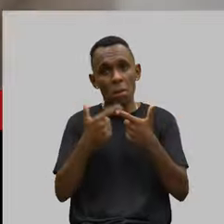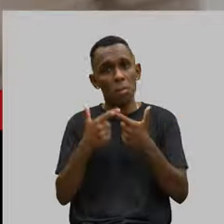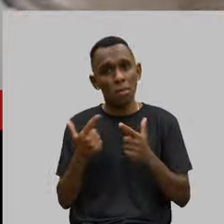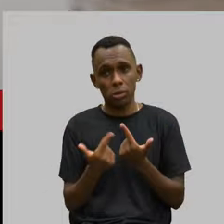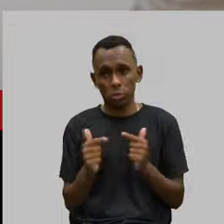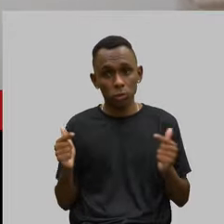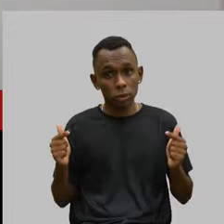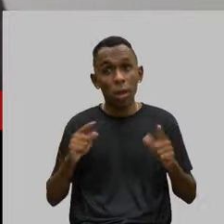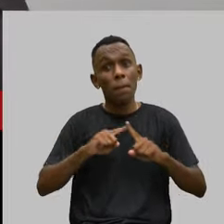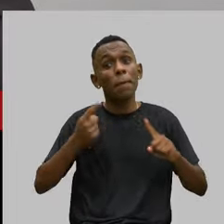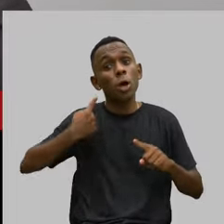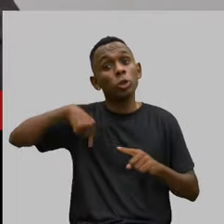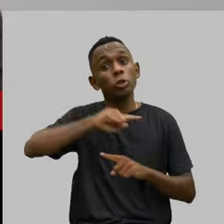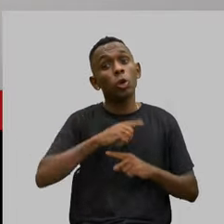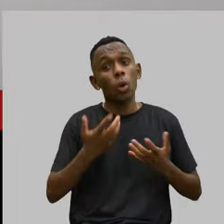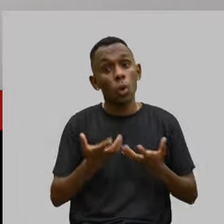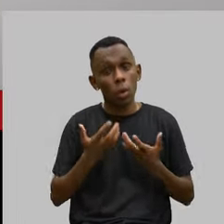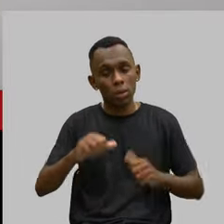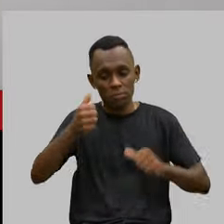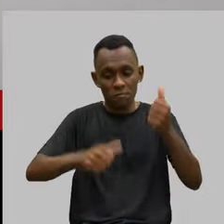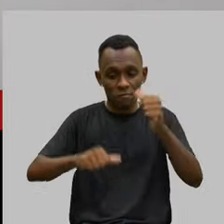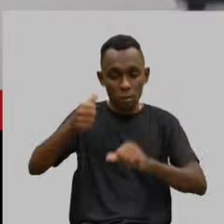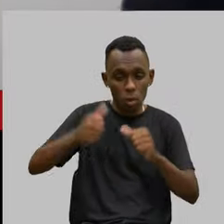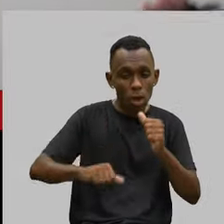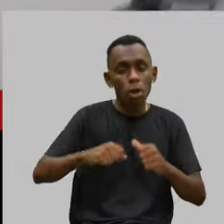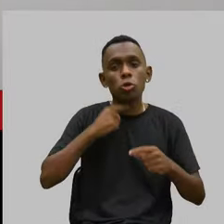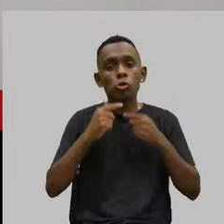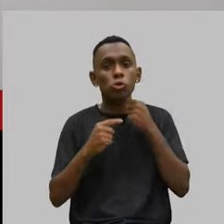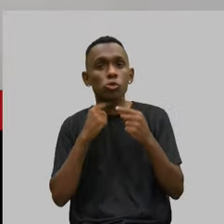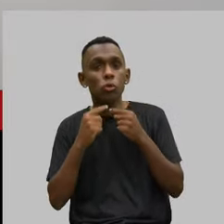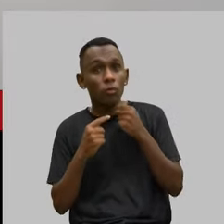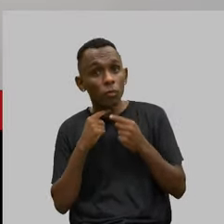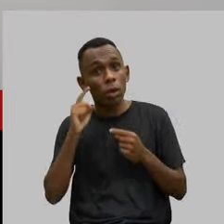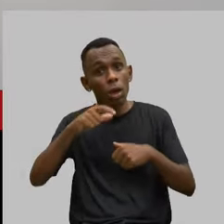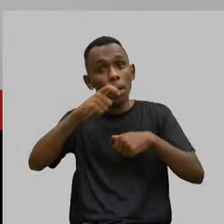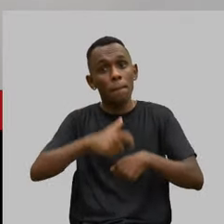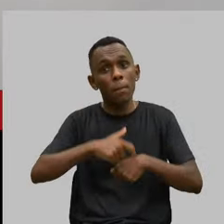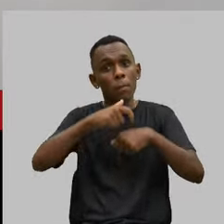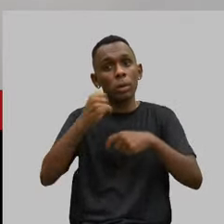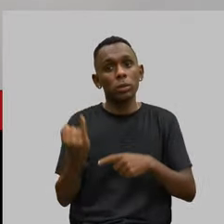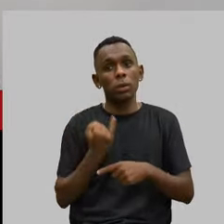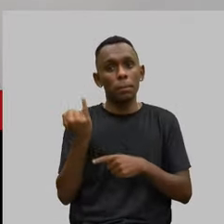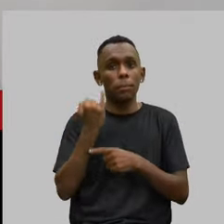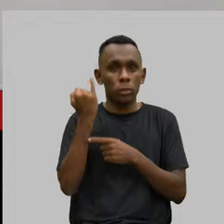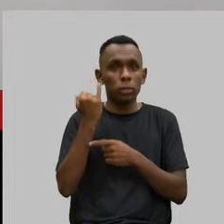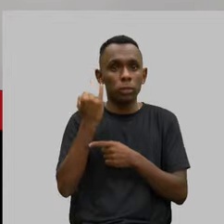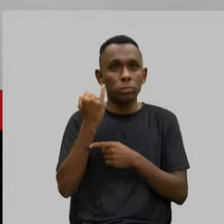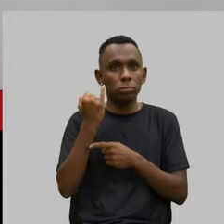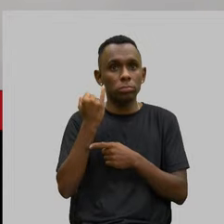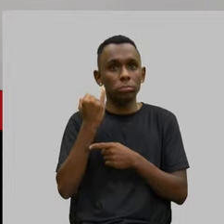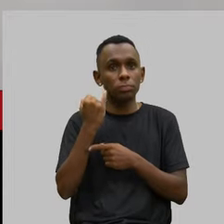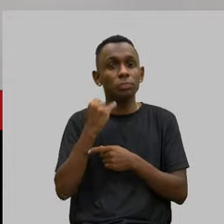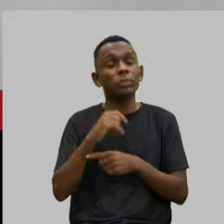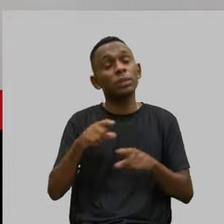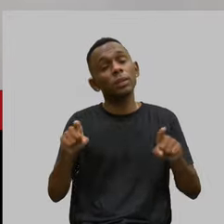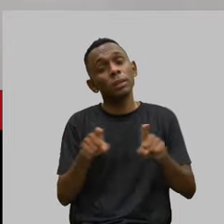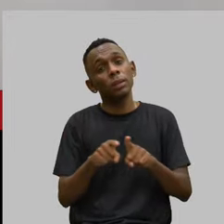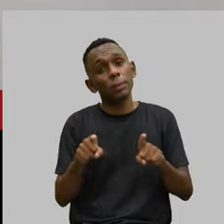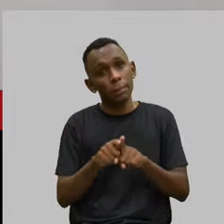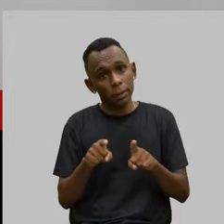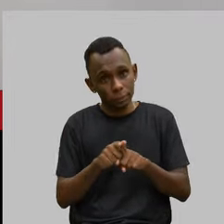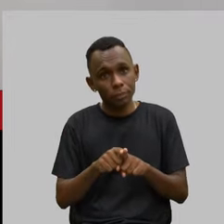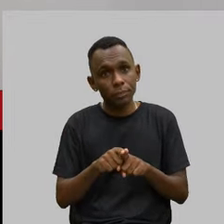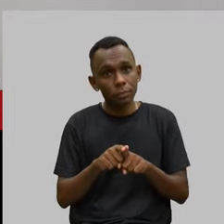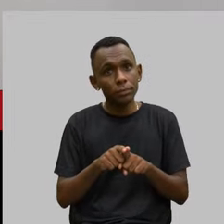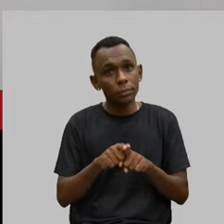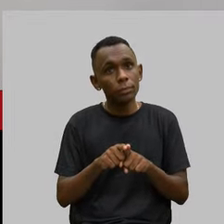agora nós que queremos fiscalizar queremos questionar é um momento Sagrado do Parlamento e por outro lado naqu